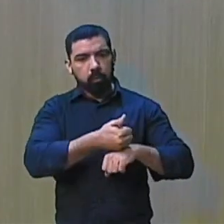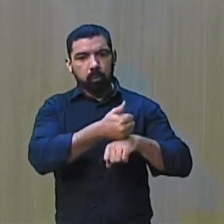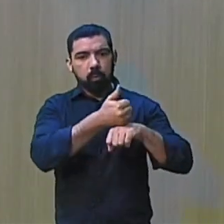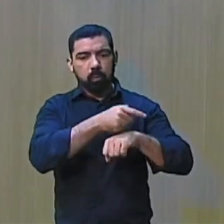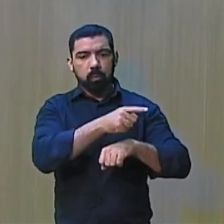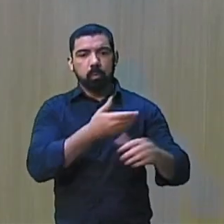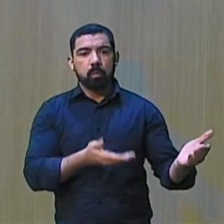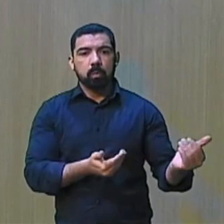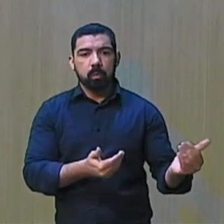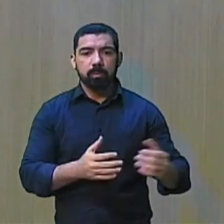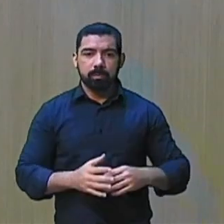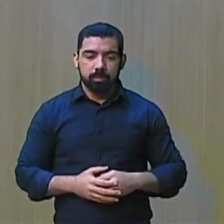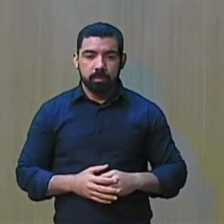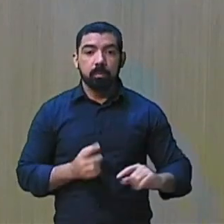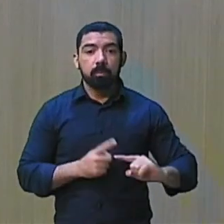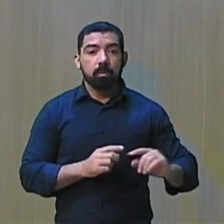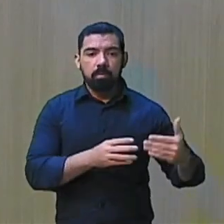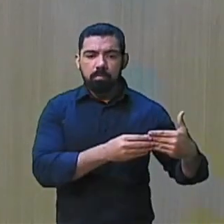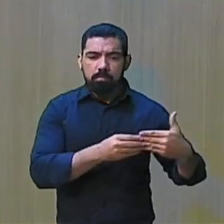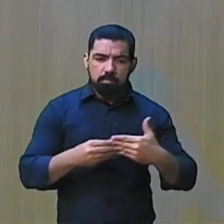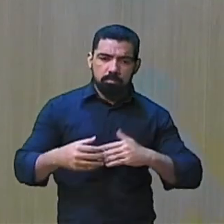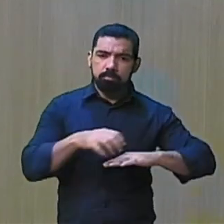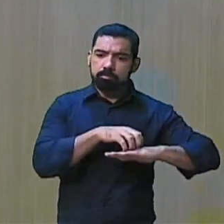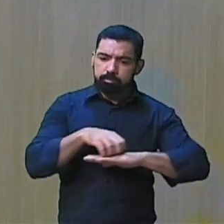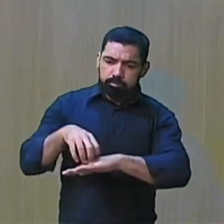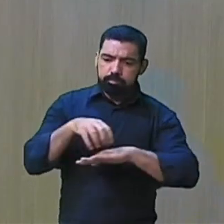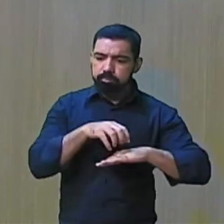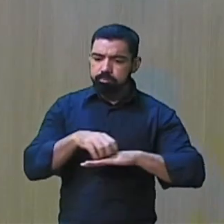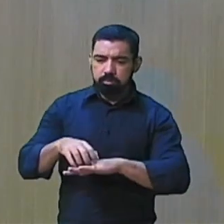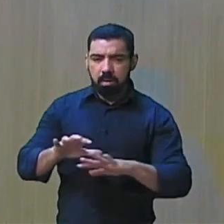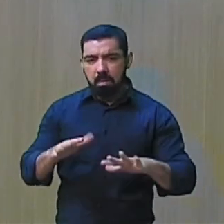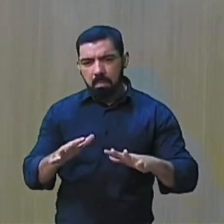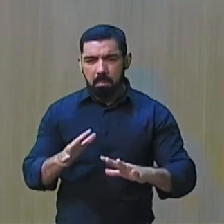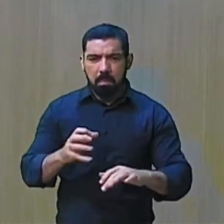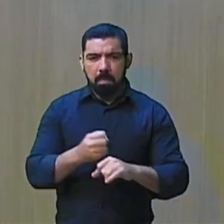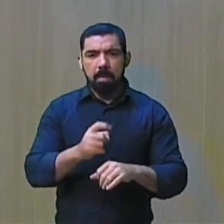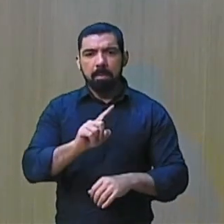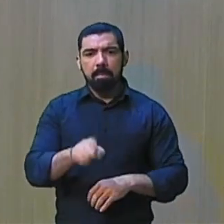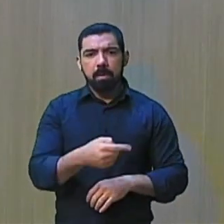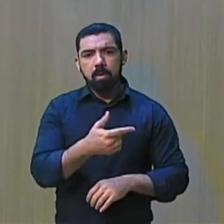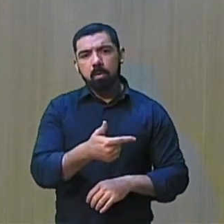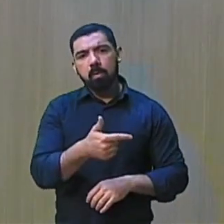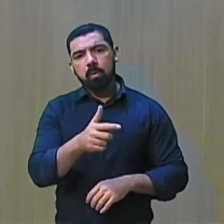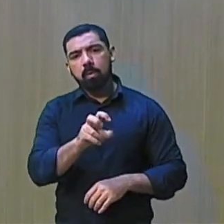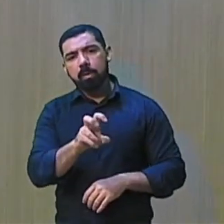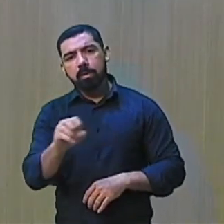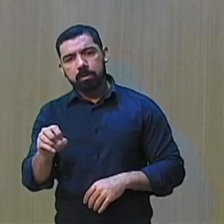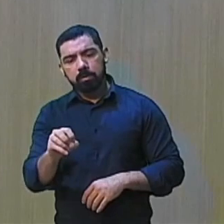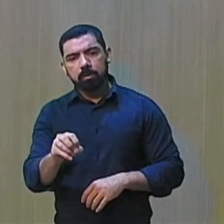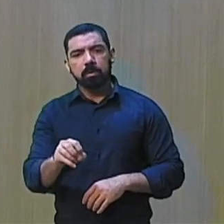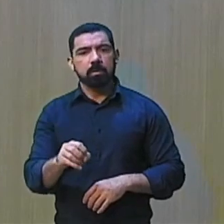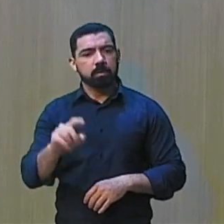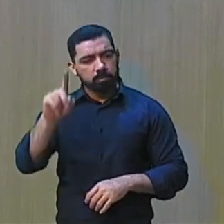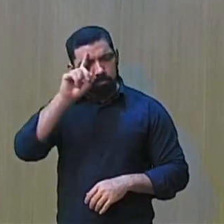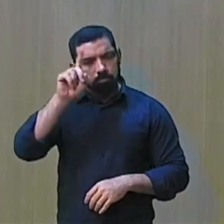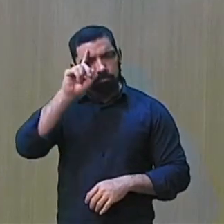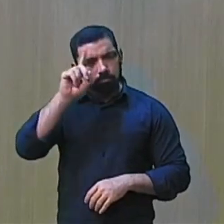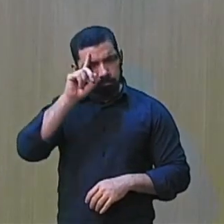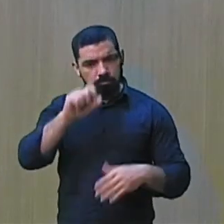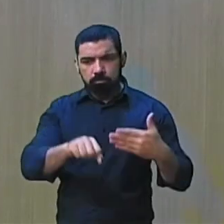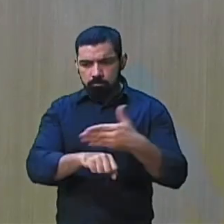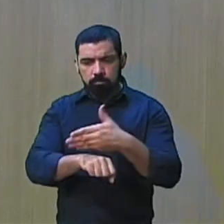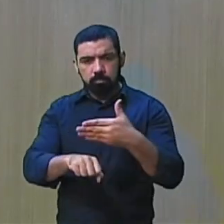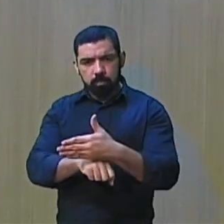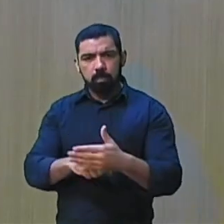porque nós trazíamos cerca de 1.250 jovens todos os dias em